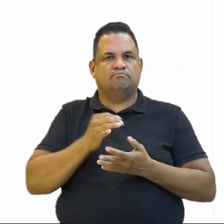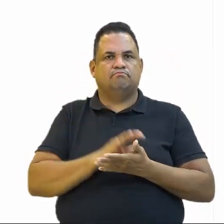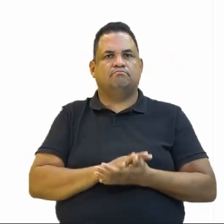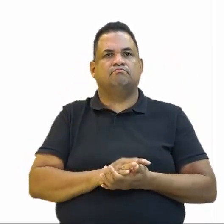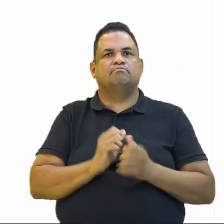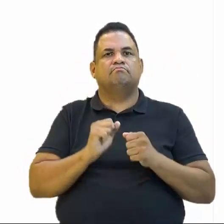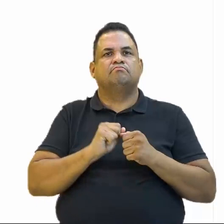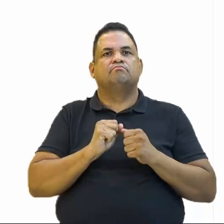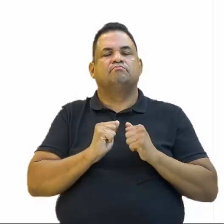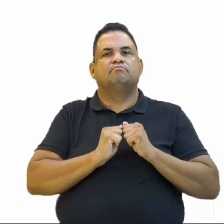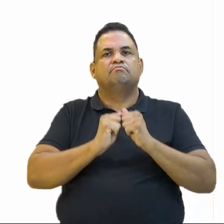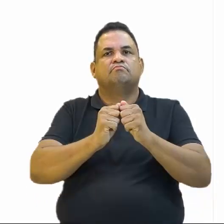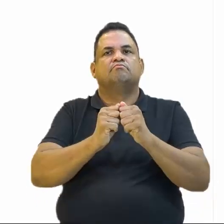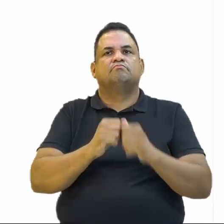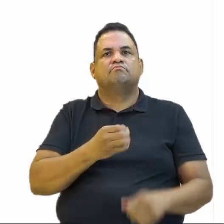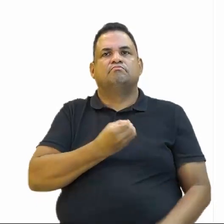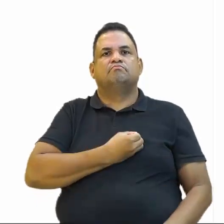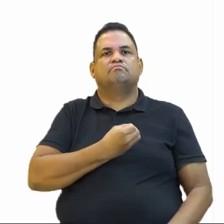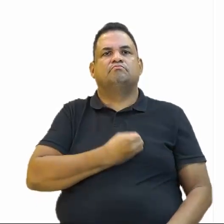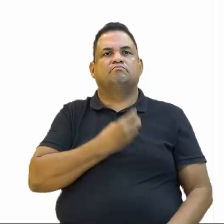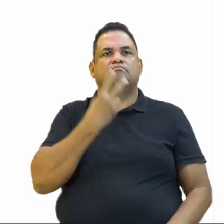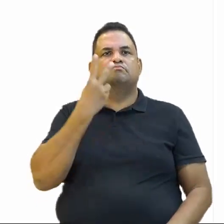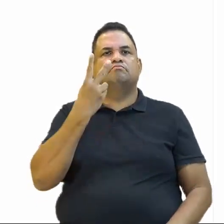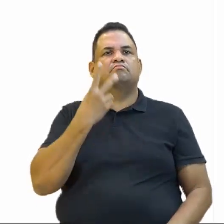juntos, né? Questão 2.